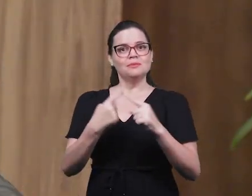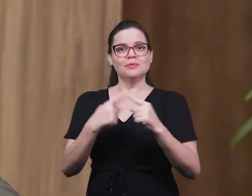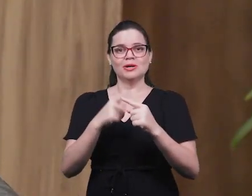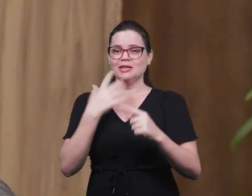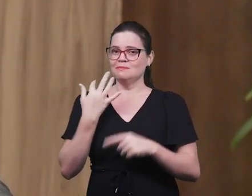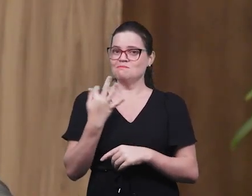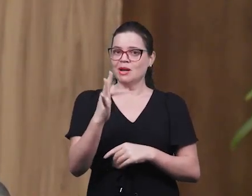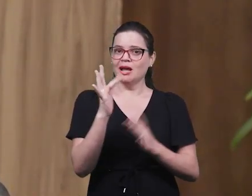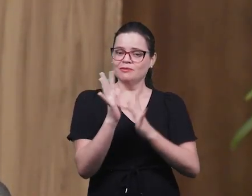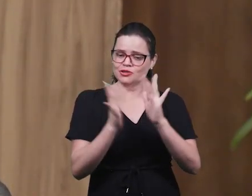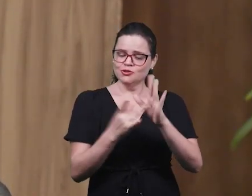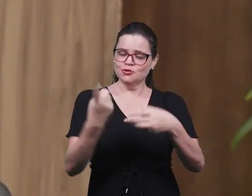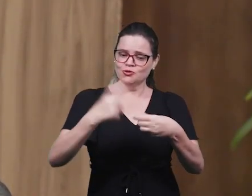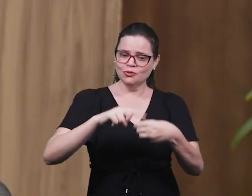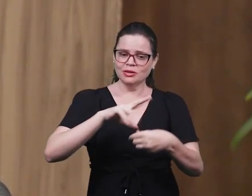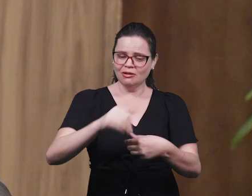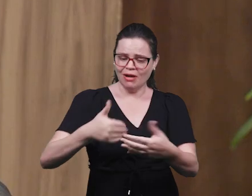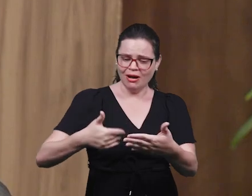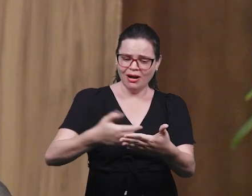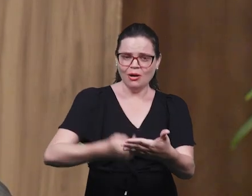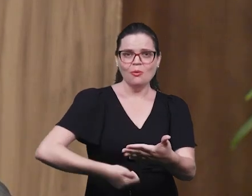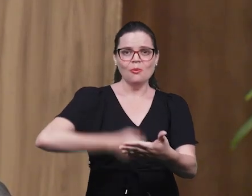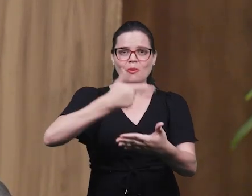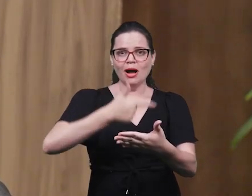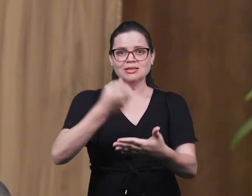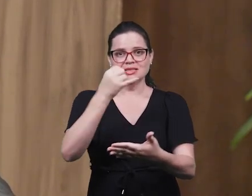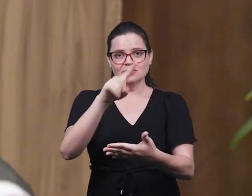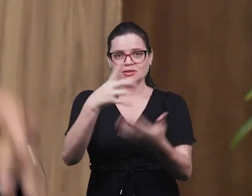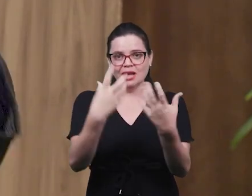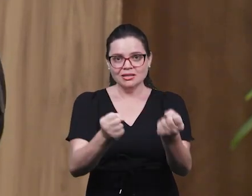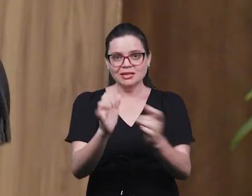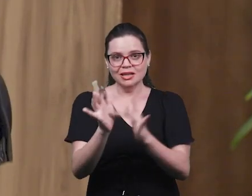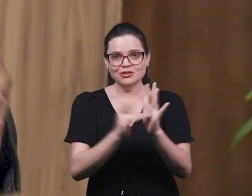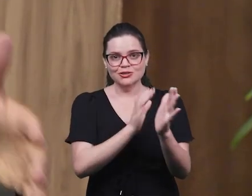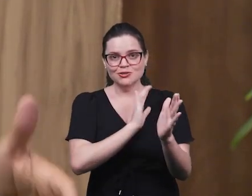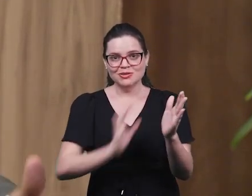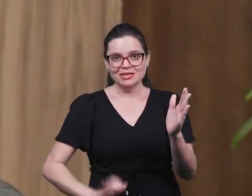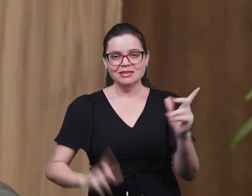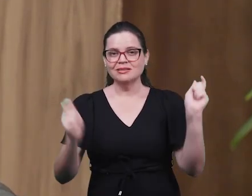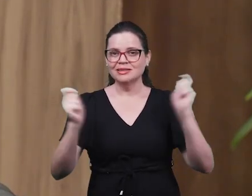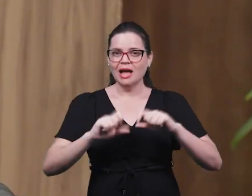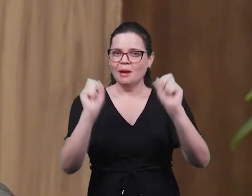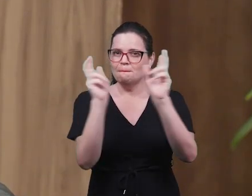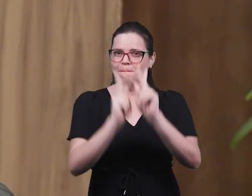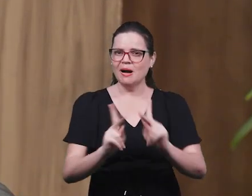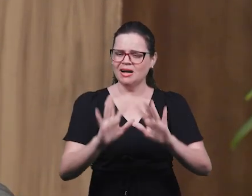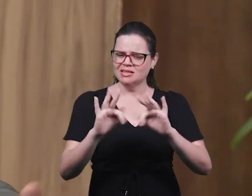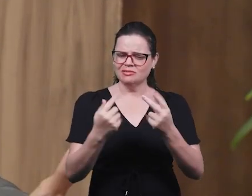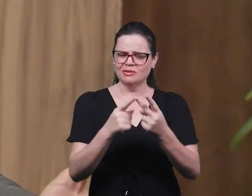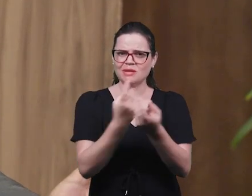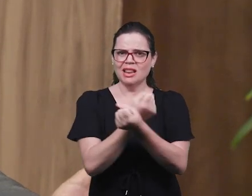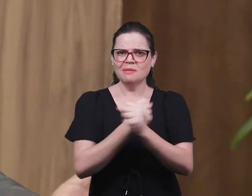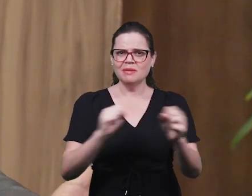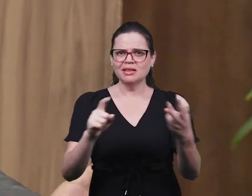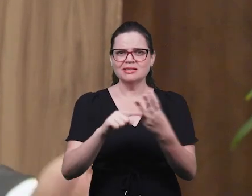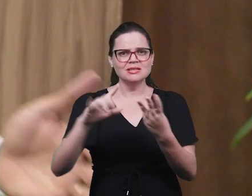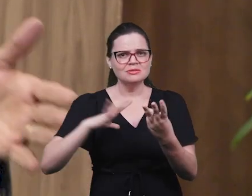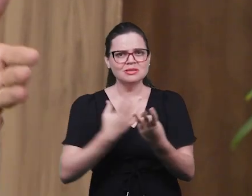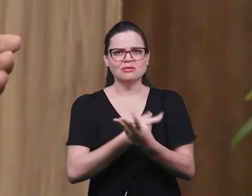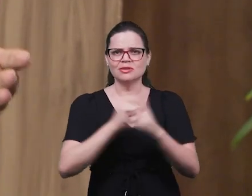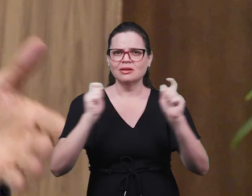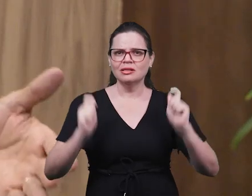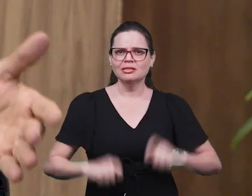vai voltar. Em Cristo há libertação, há salvação, há paz para a sua família. Nós só temos uma coisa a